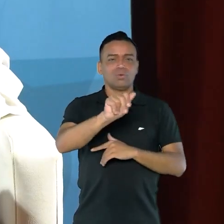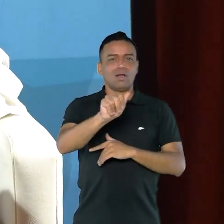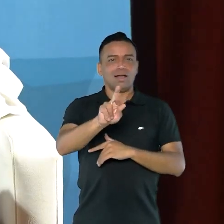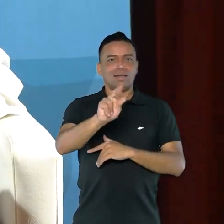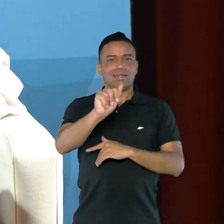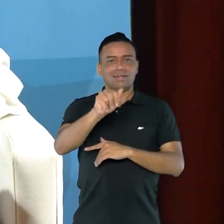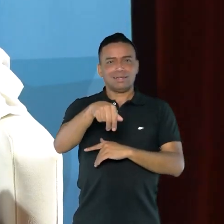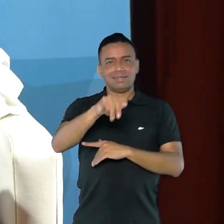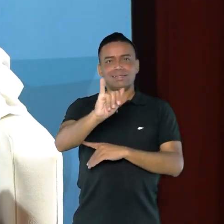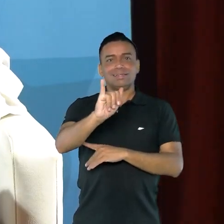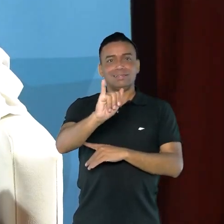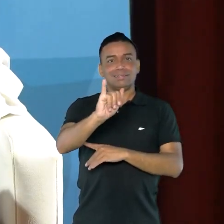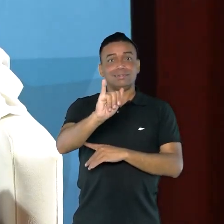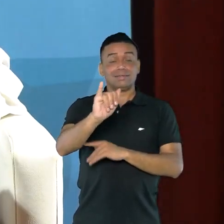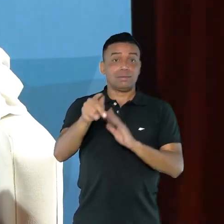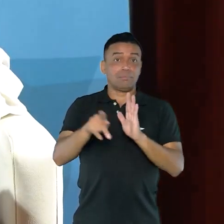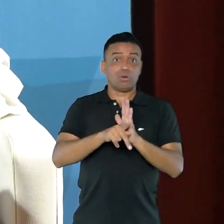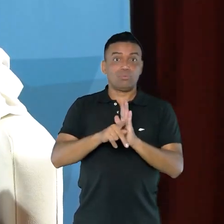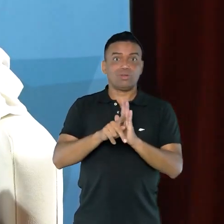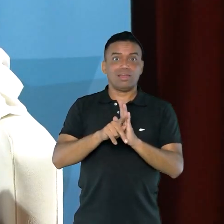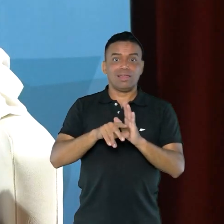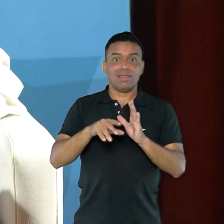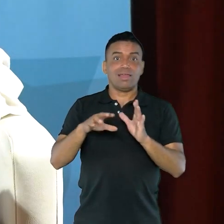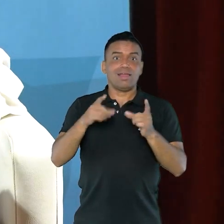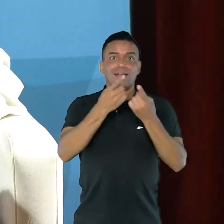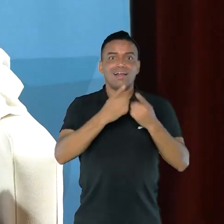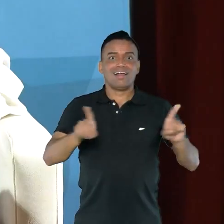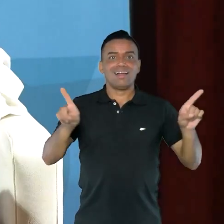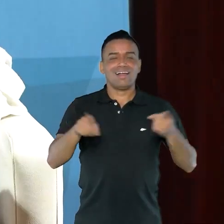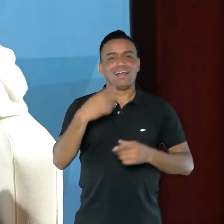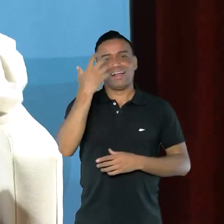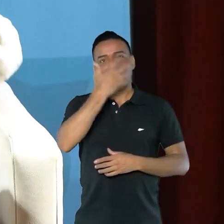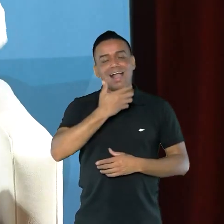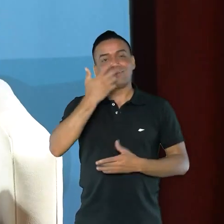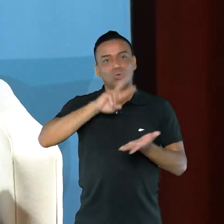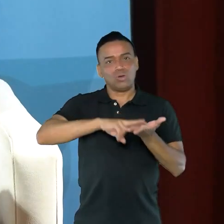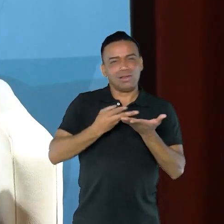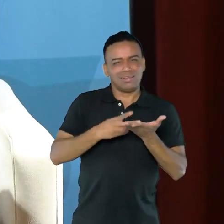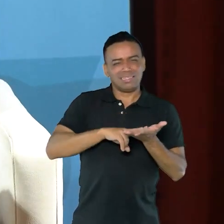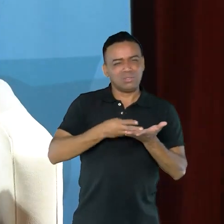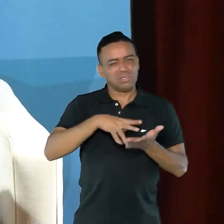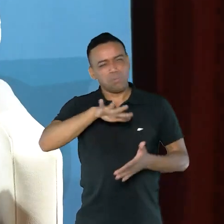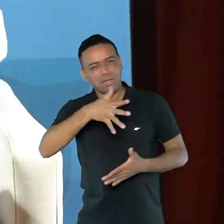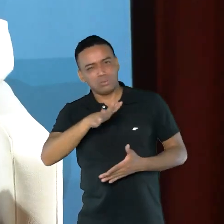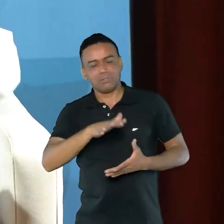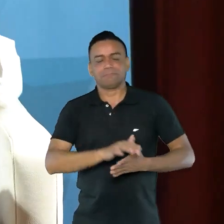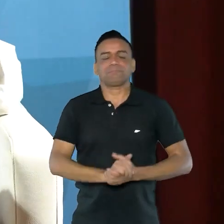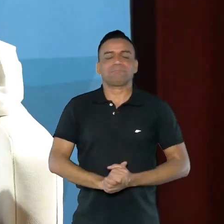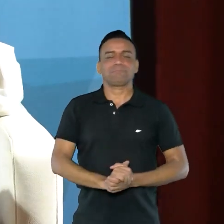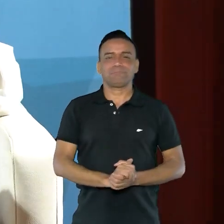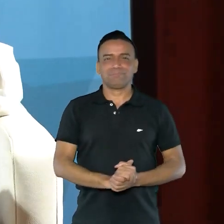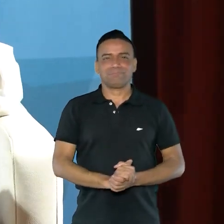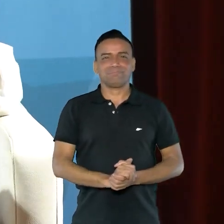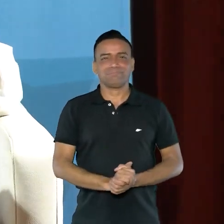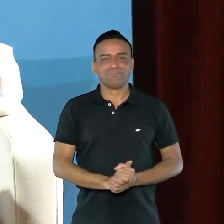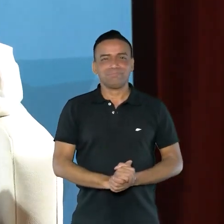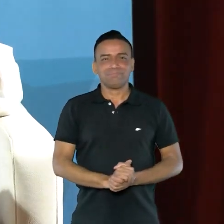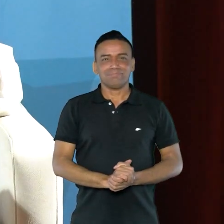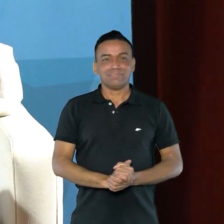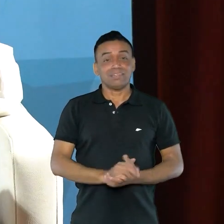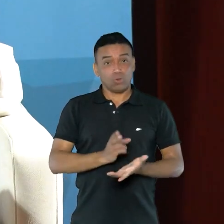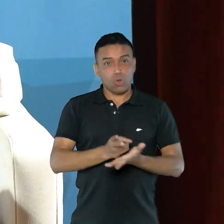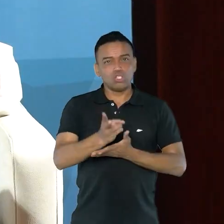em Guarani, né, que é parte de um canto, que a tradução aproximada é mais ou menos